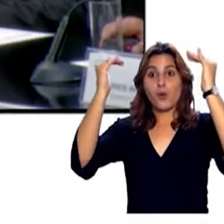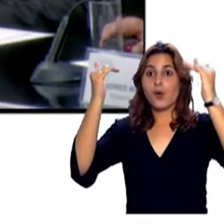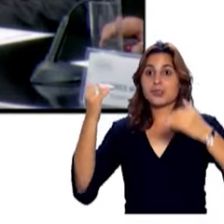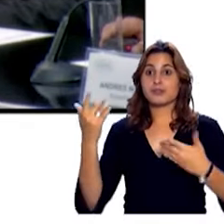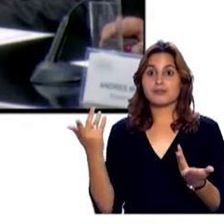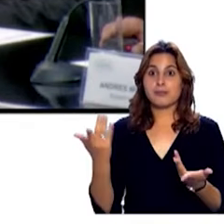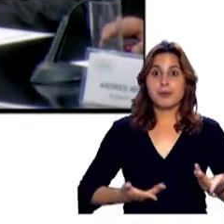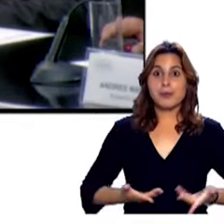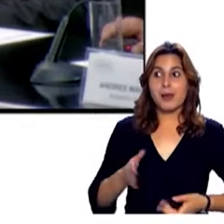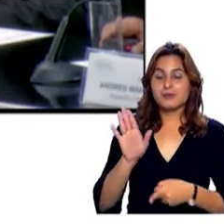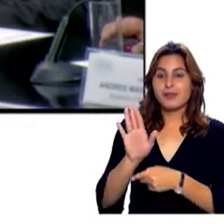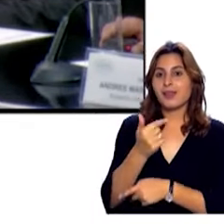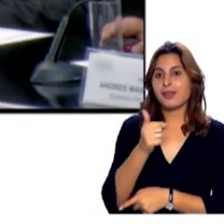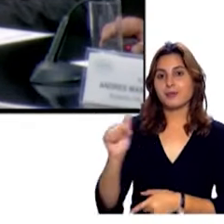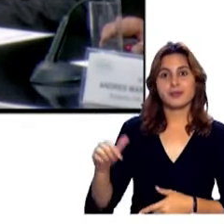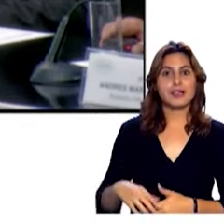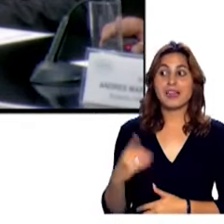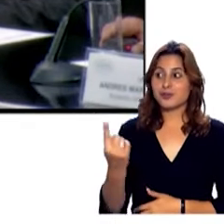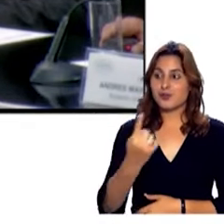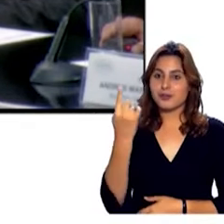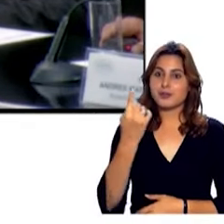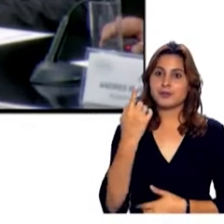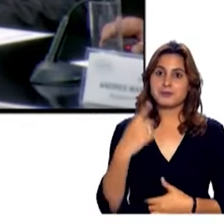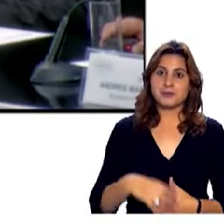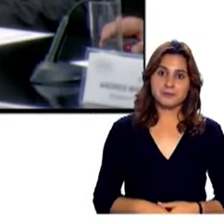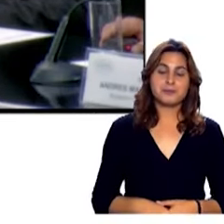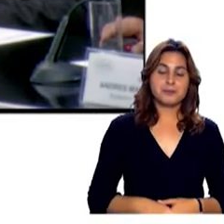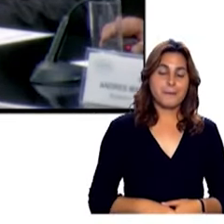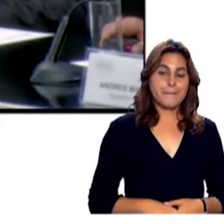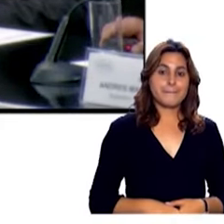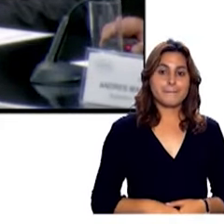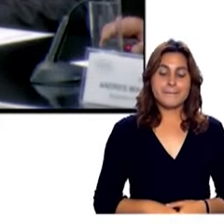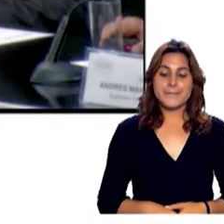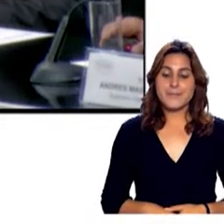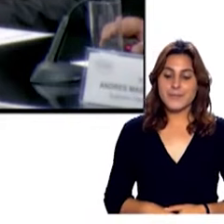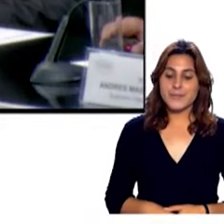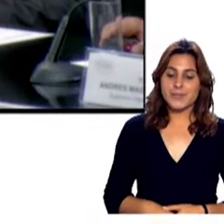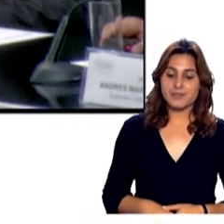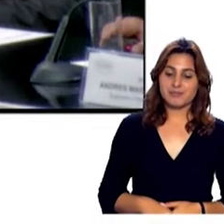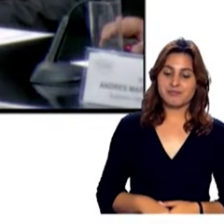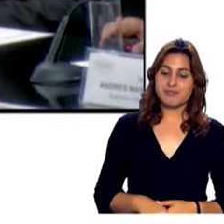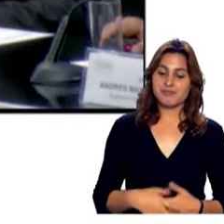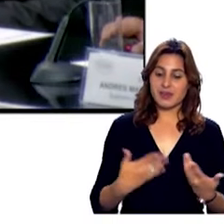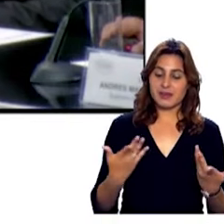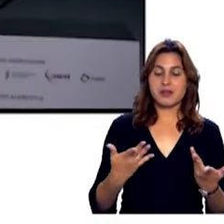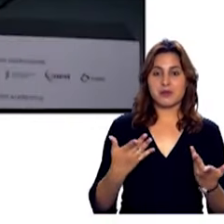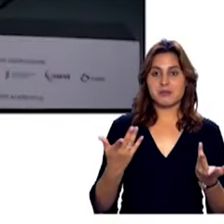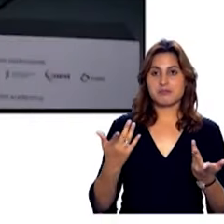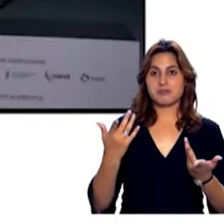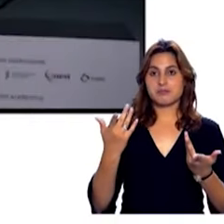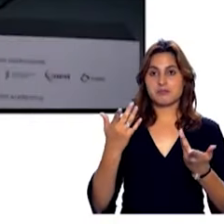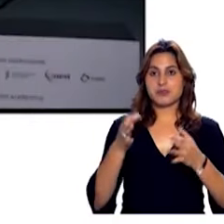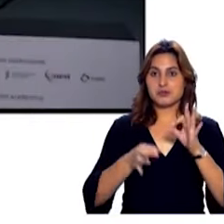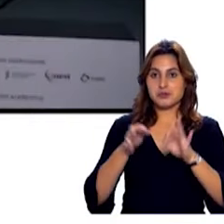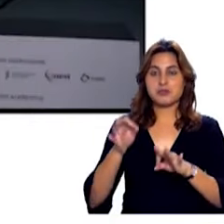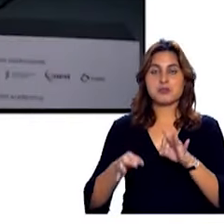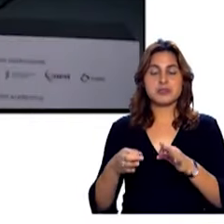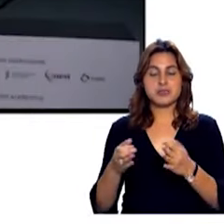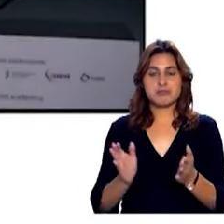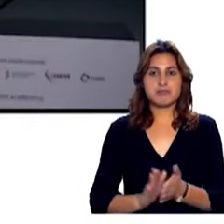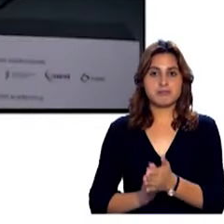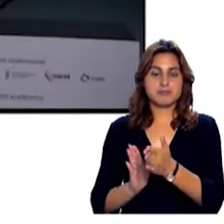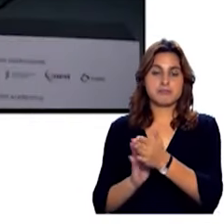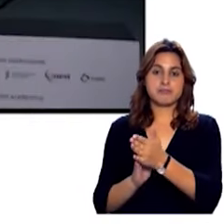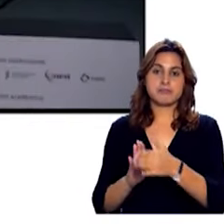produção e do acesso que se tem ao tribunal prestígio absoluto à jurisdição ordinária eh do mesmo modo